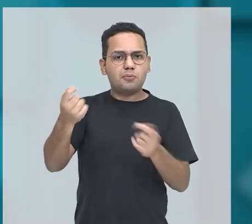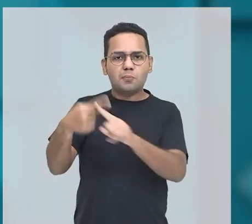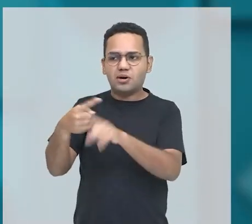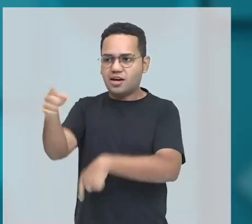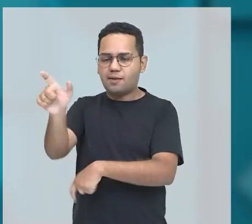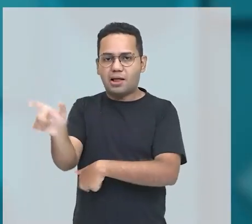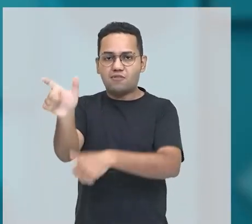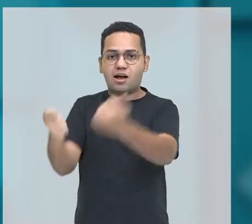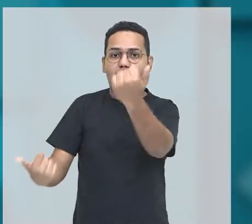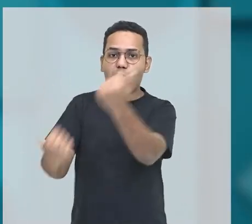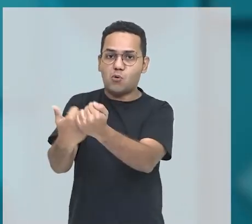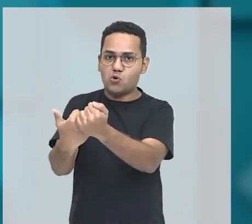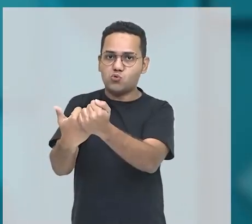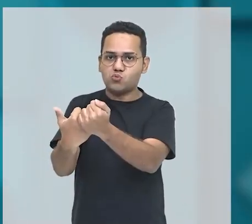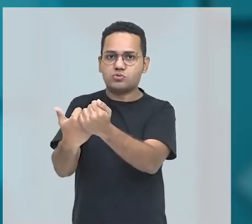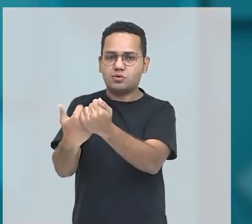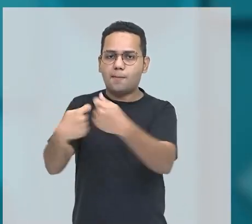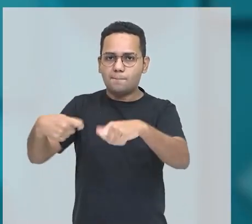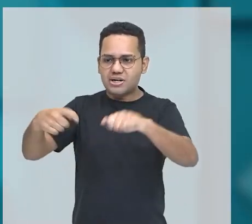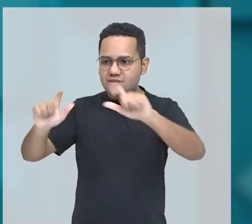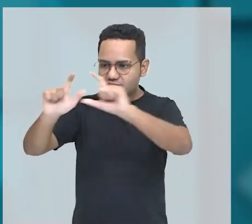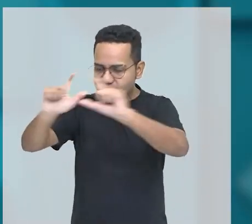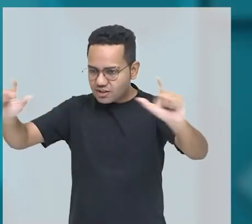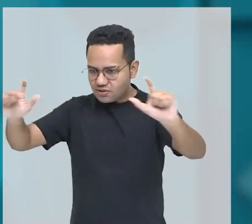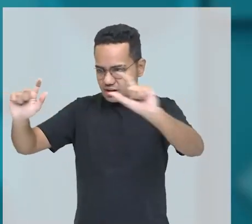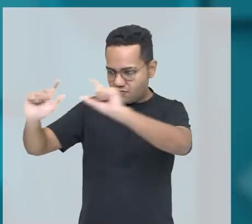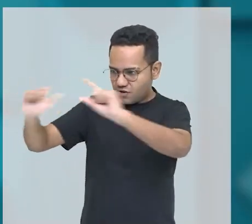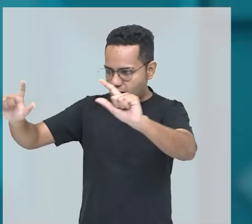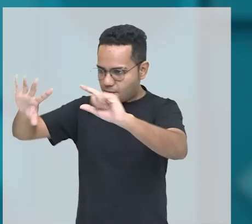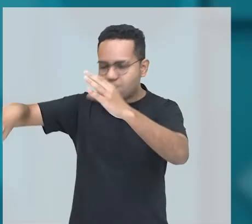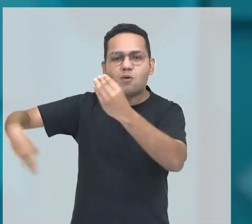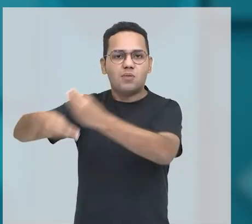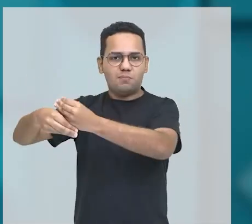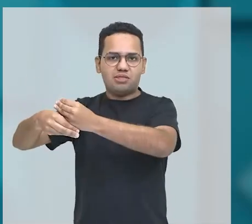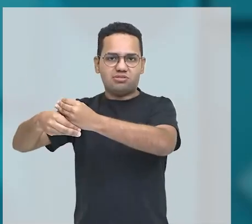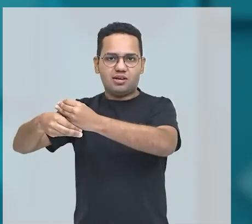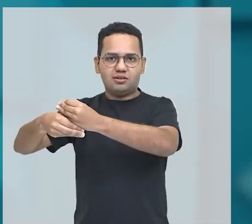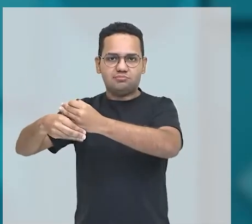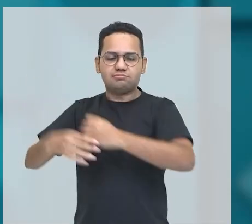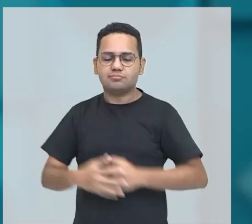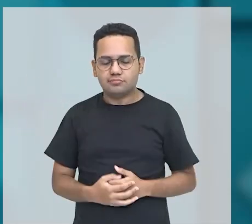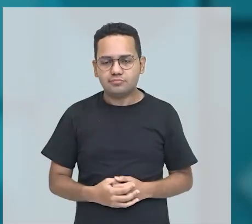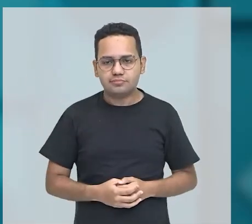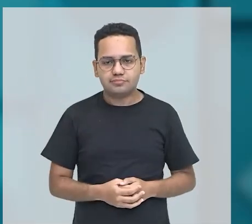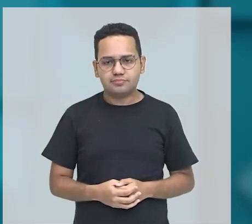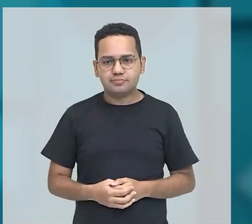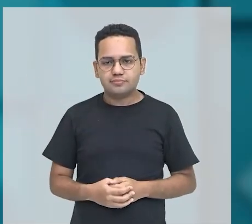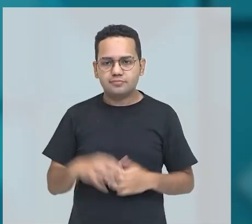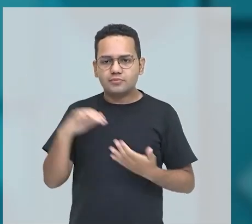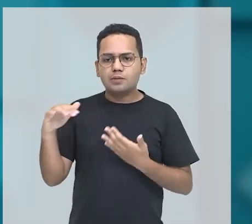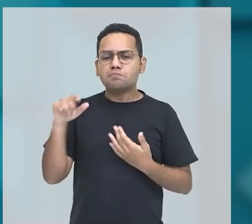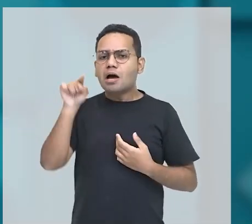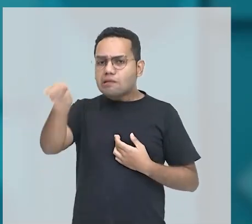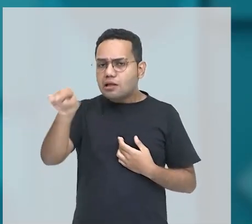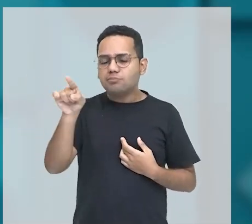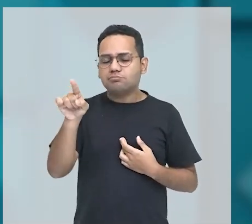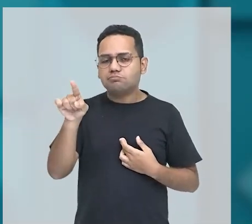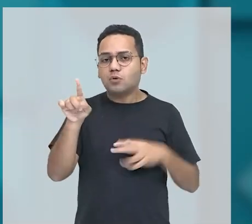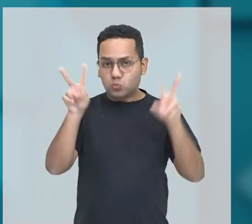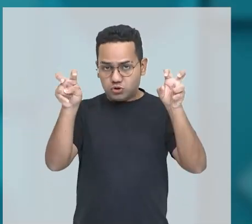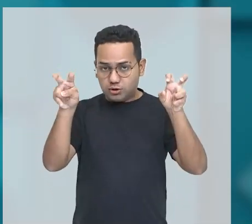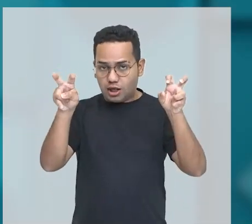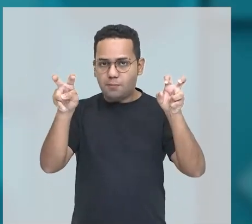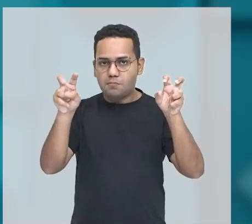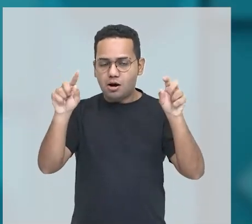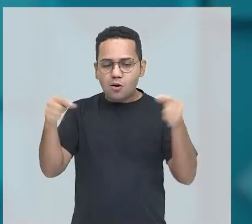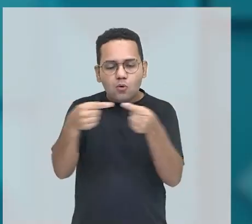verbos modais são alguns verbos, um tipo de verbo específico, que são utilizados em situações também